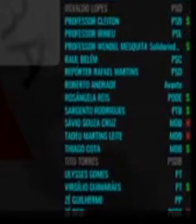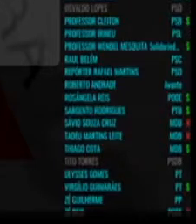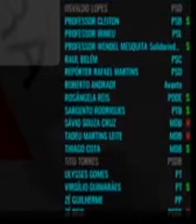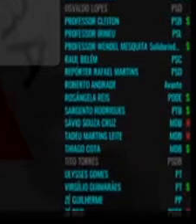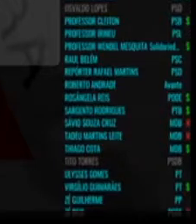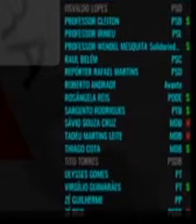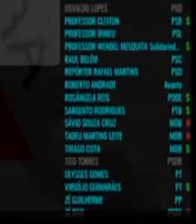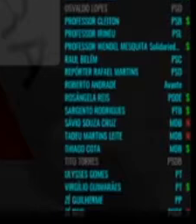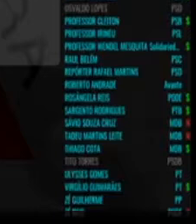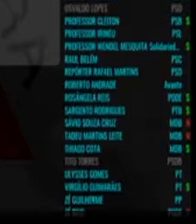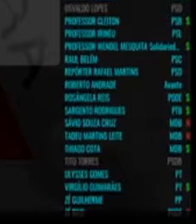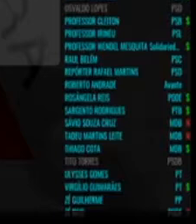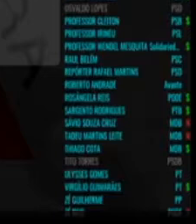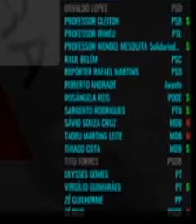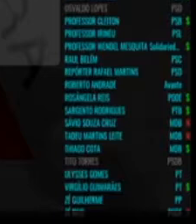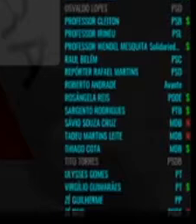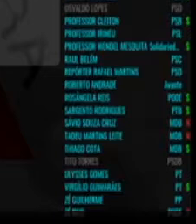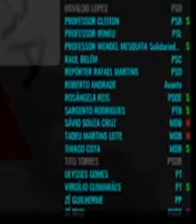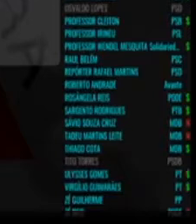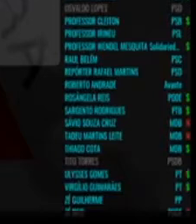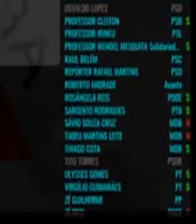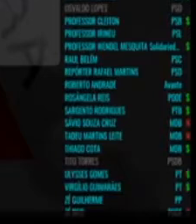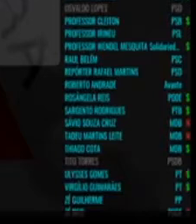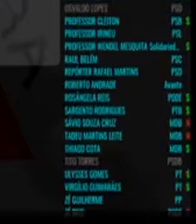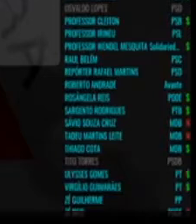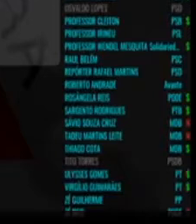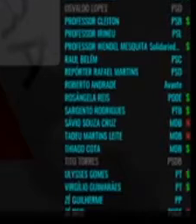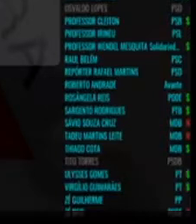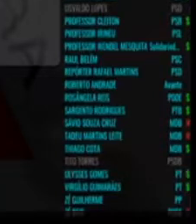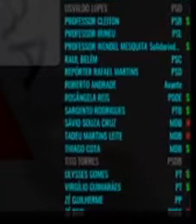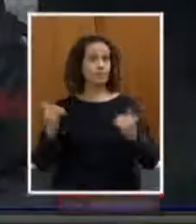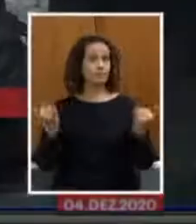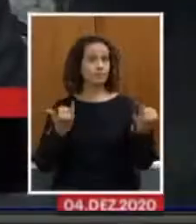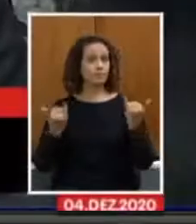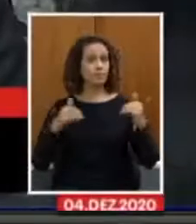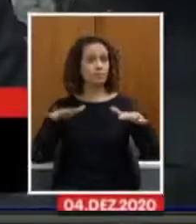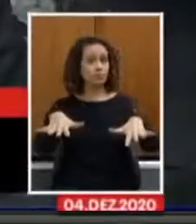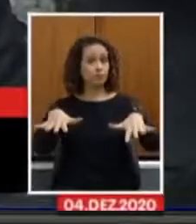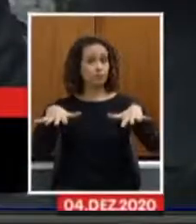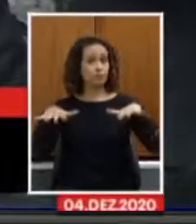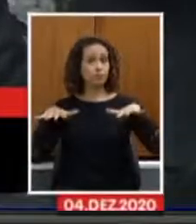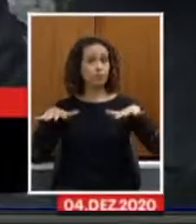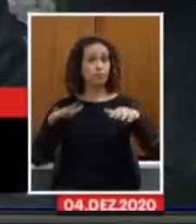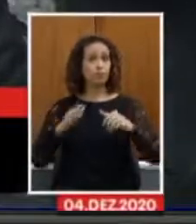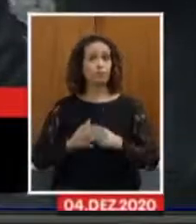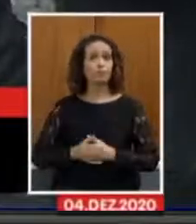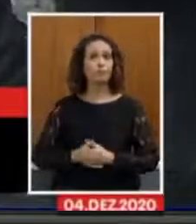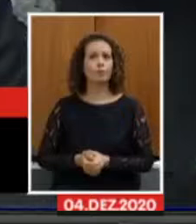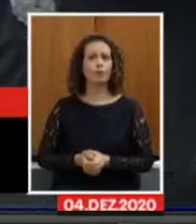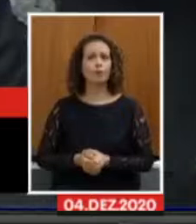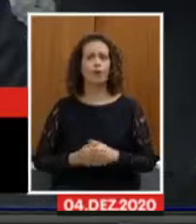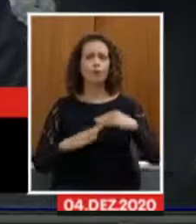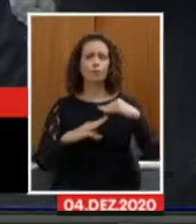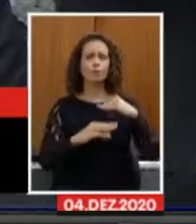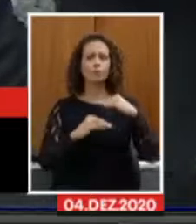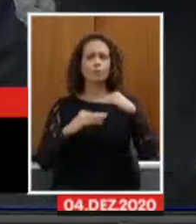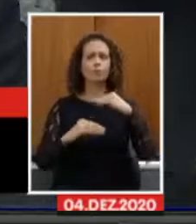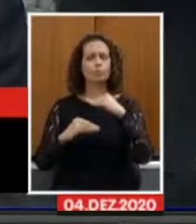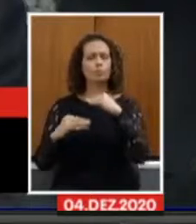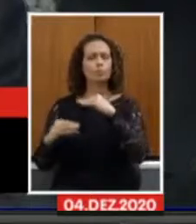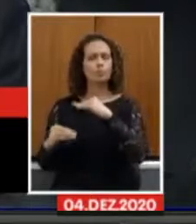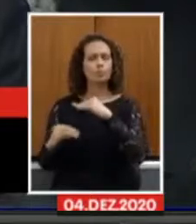O parecer, a presidência informa ao plenário que o parecer das emendas que foi